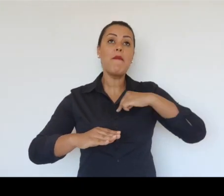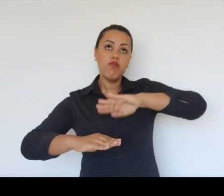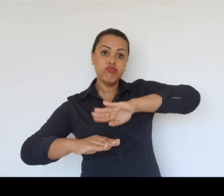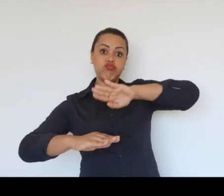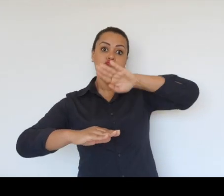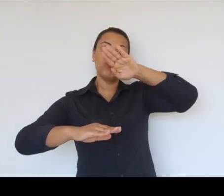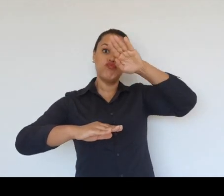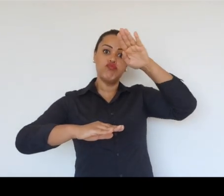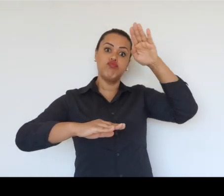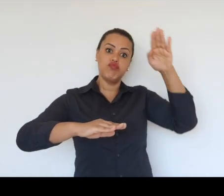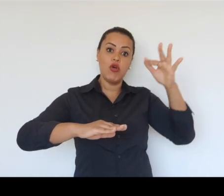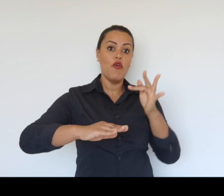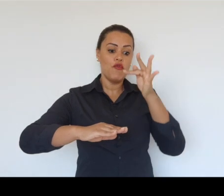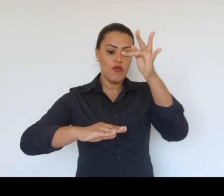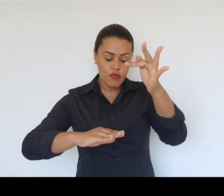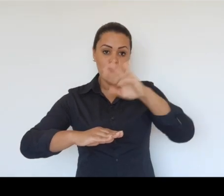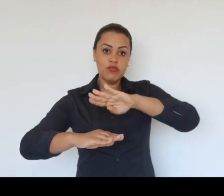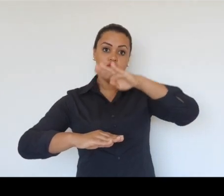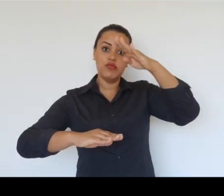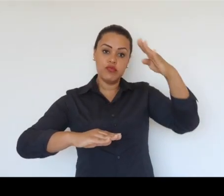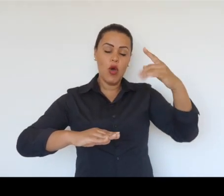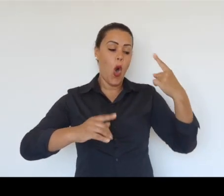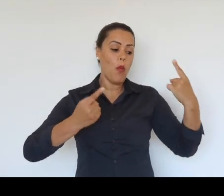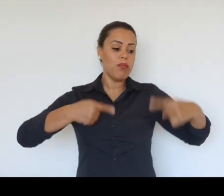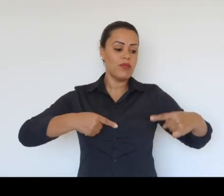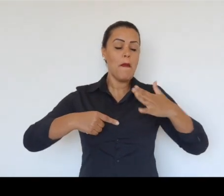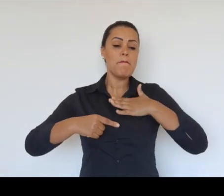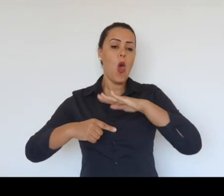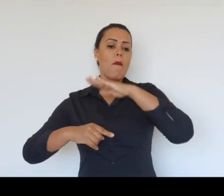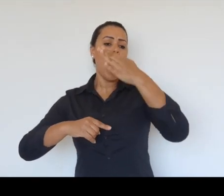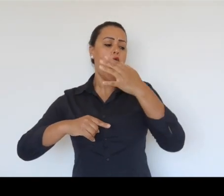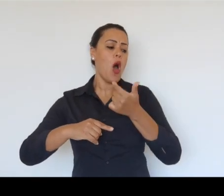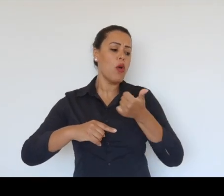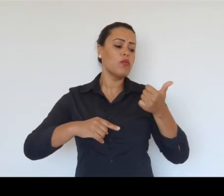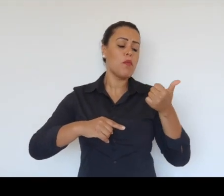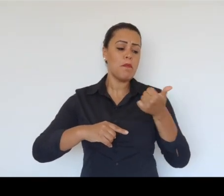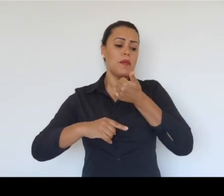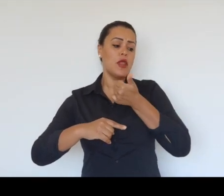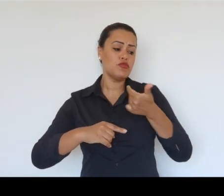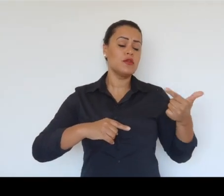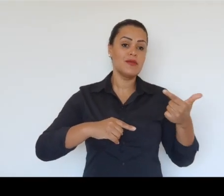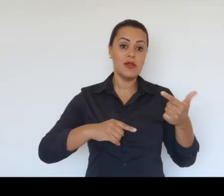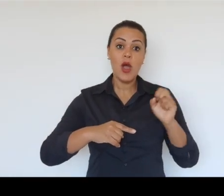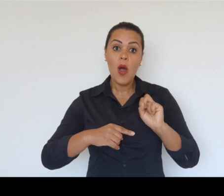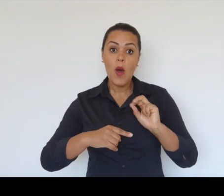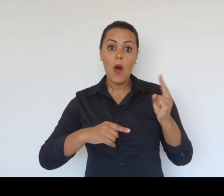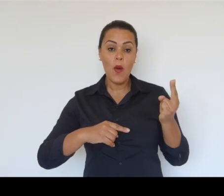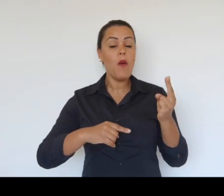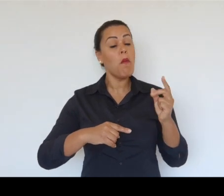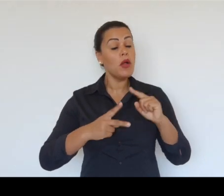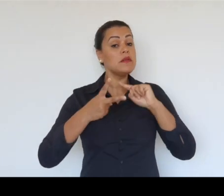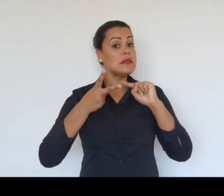ficar bem grande e talvez tivesse uma espécie de competição, o meu monte vai ficar maior do que o seu. Ou pode ser